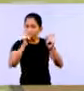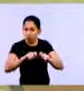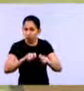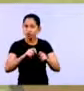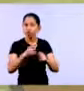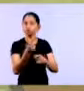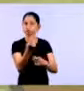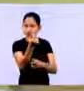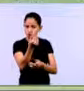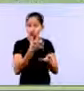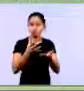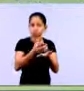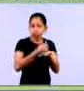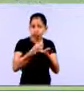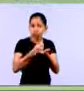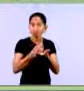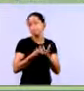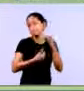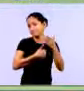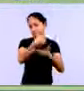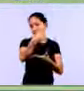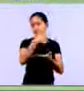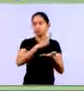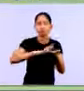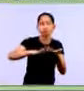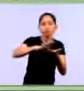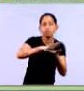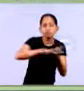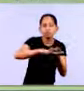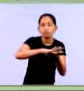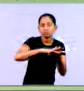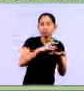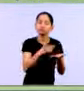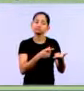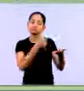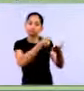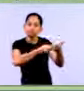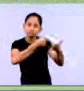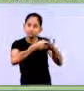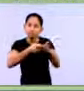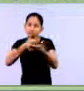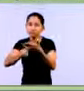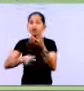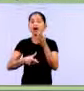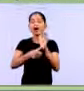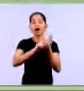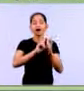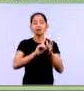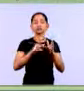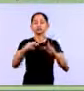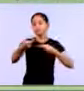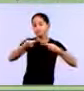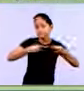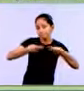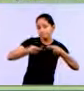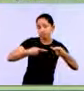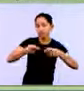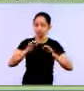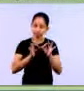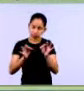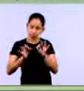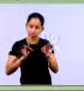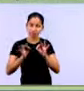gastar, você primeiro tem que obter essa receita. E tudo isso tem que estar devidamente no orçamento. E depois, que são gastos,